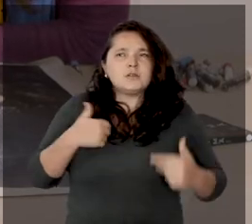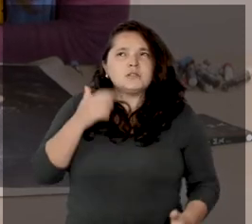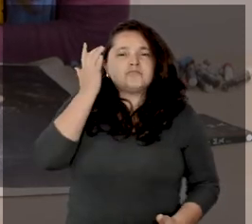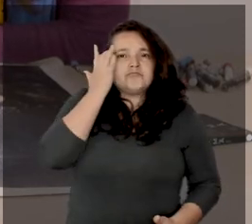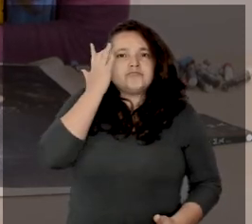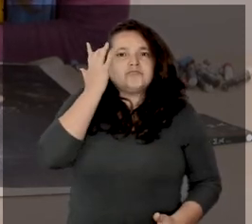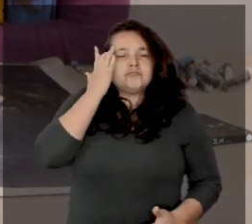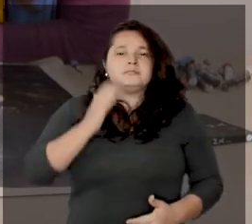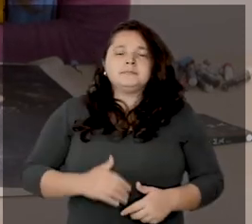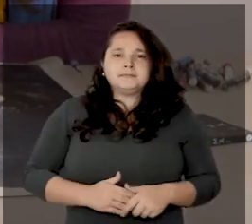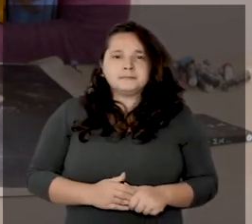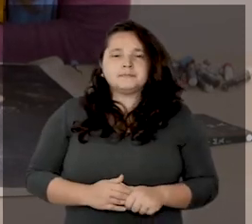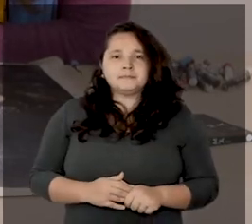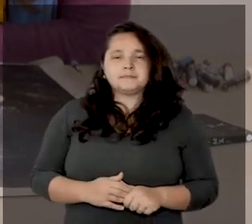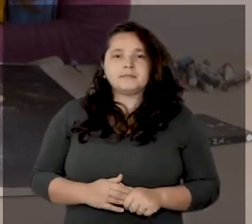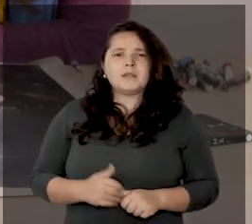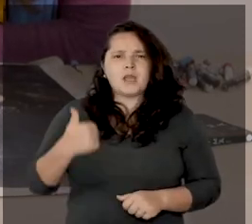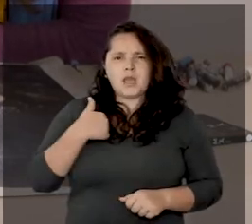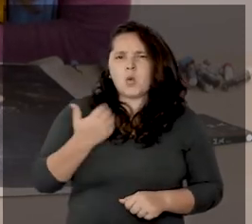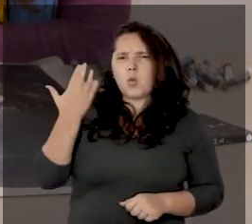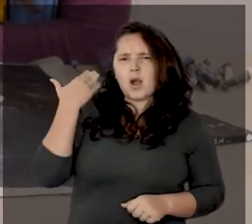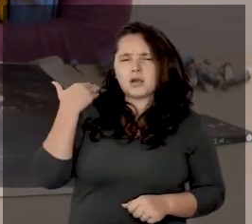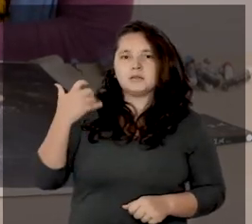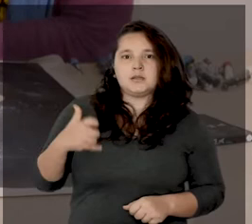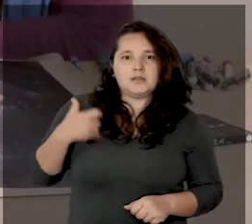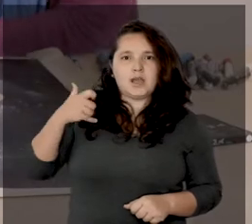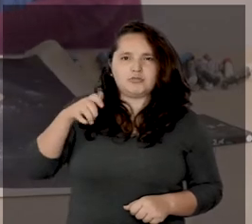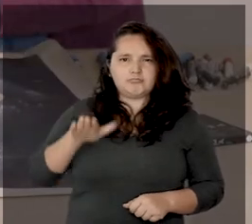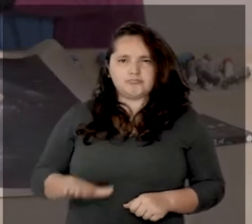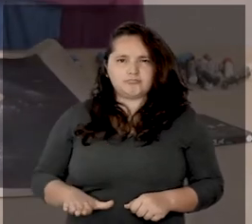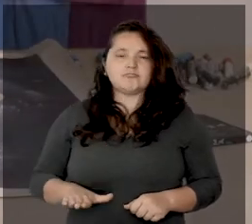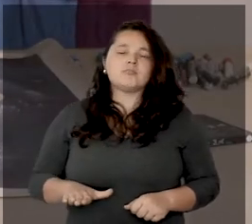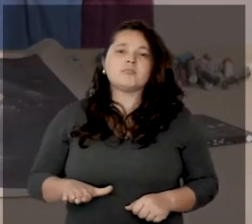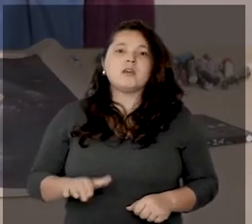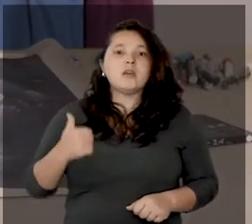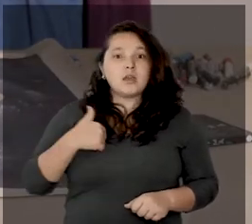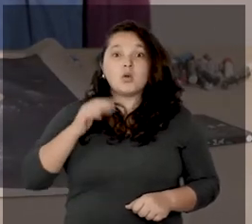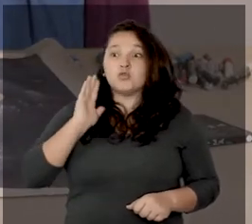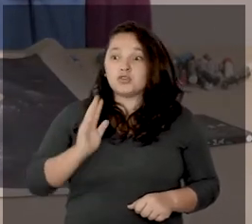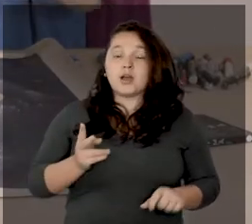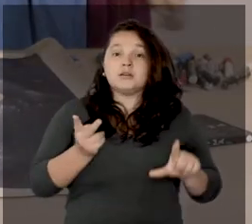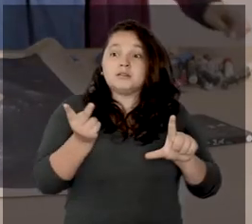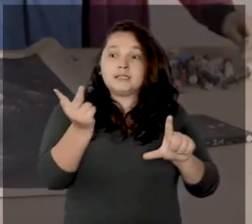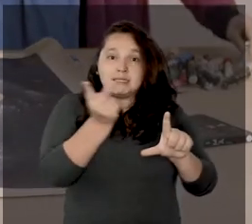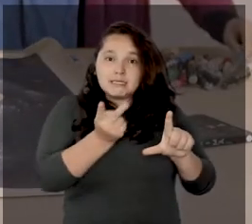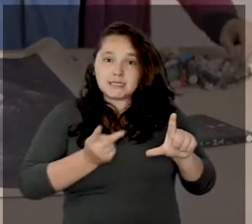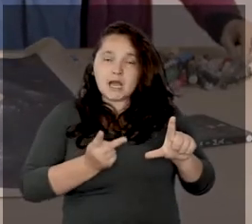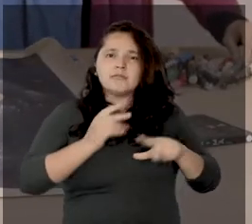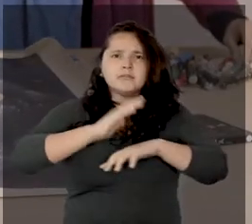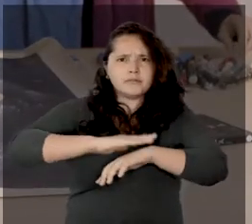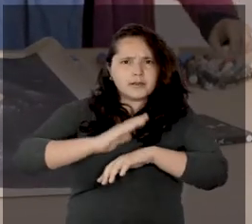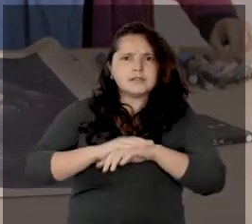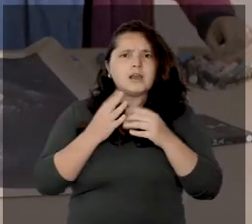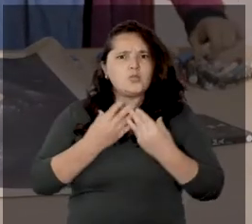Quando eu era criança, assim, também, eu já desenhava muito, desenhava bastante. E em casa,